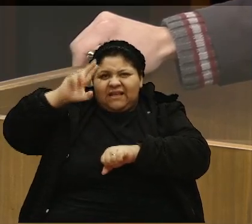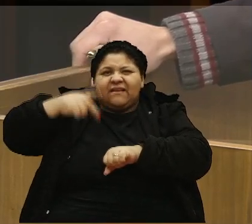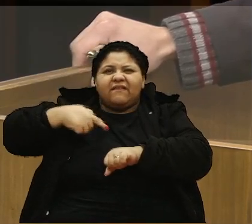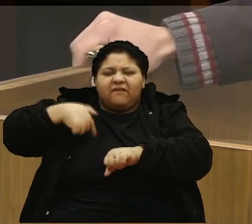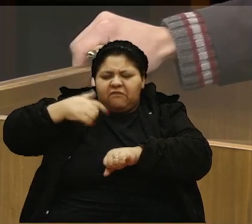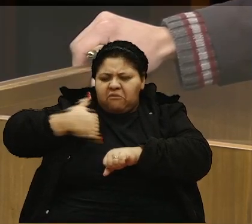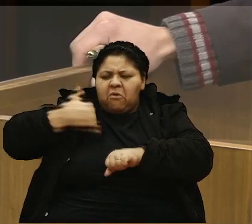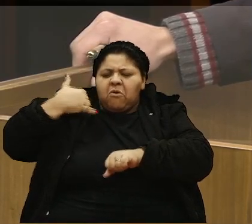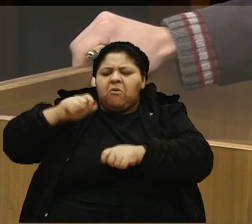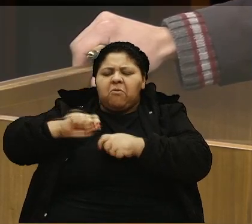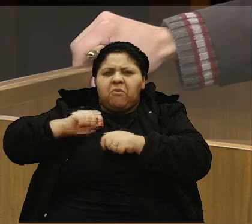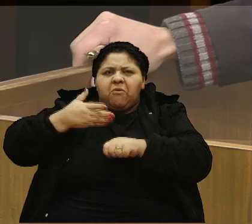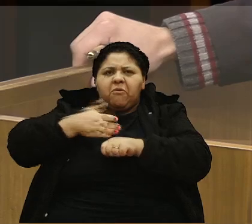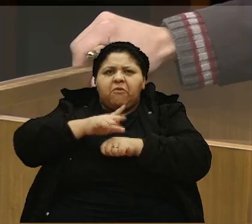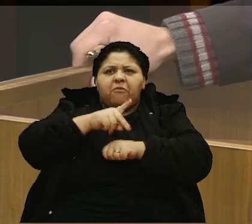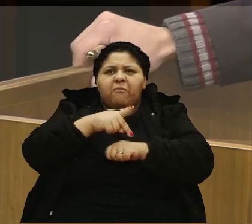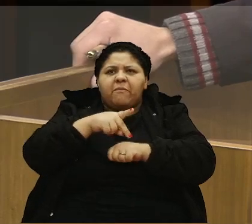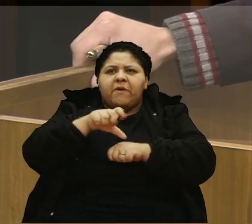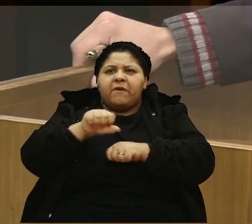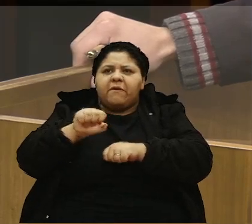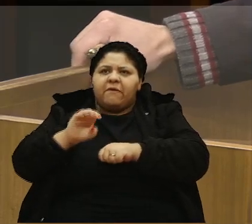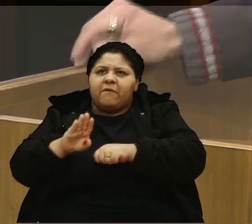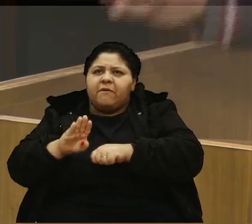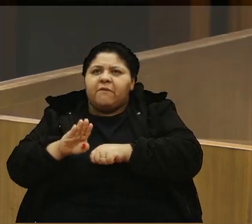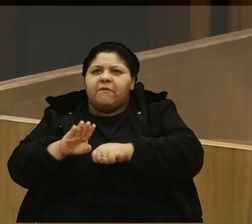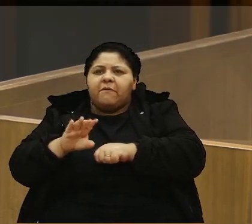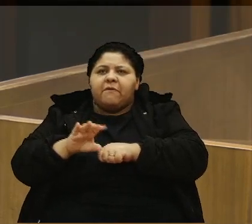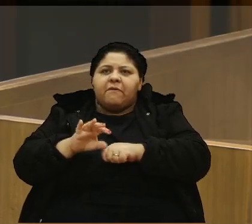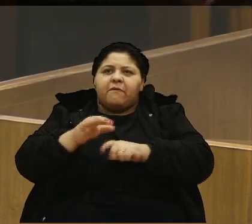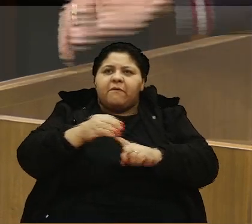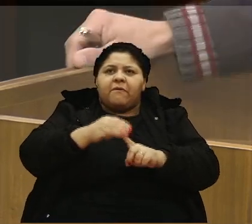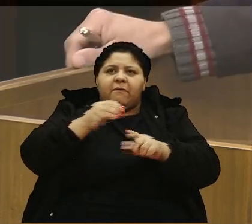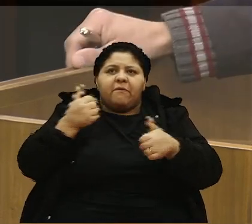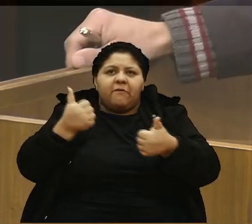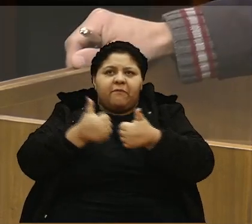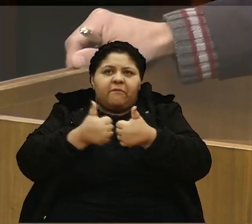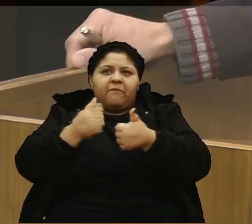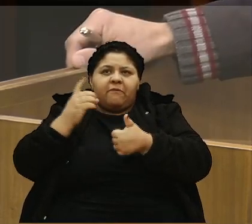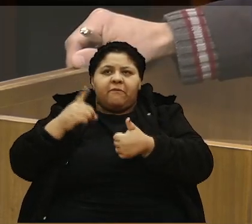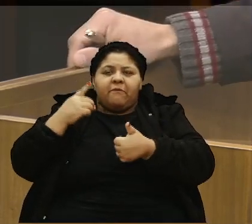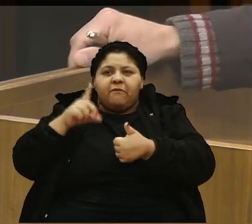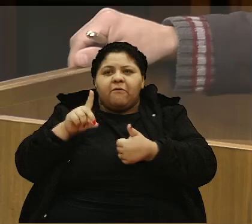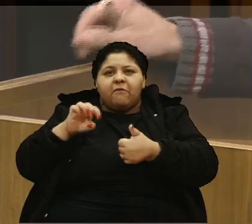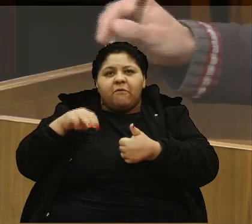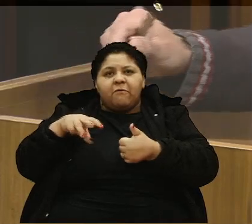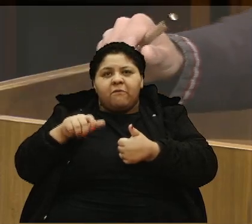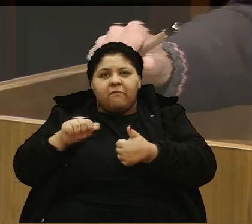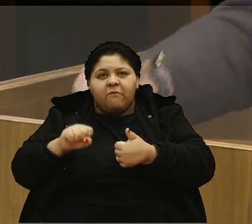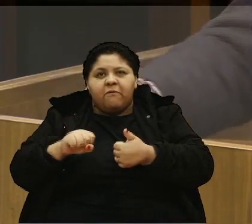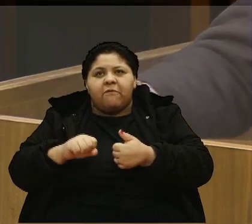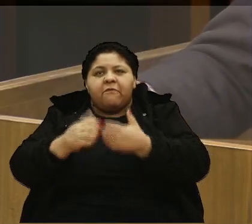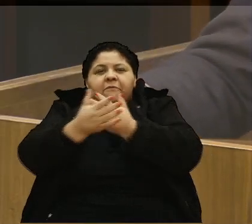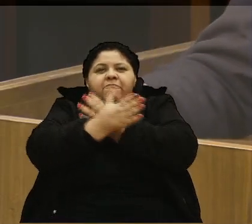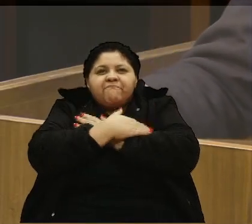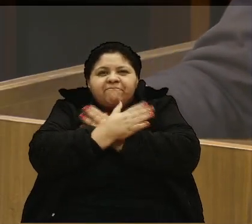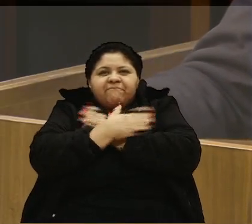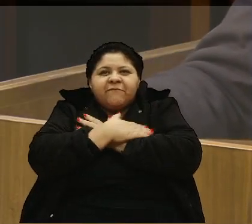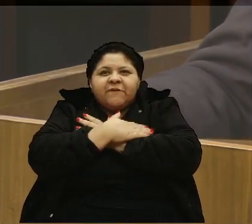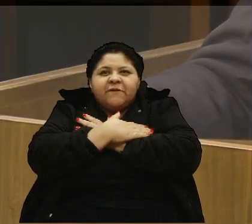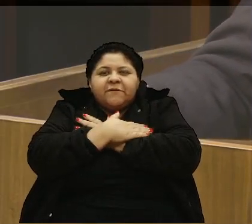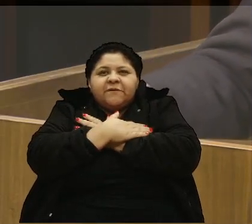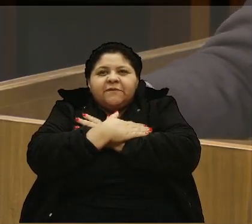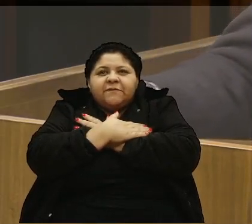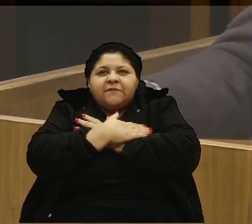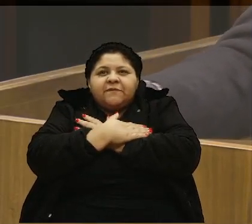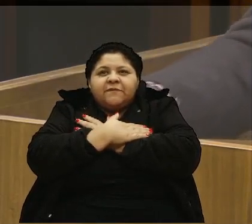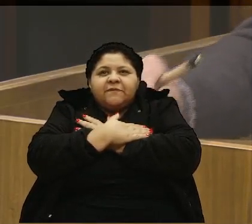tenho orgulho de fazer parte do PSD, e principalmente ao lado dessa parceria aí com o deputado Dimas Costa. Um forte abraço